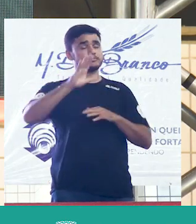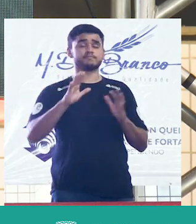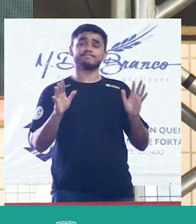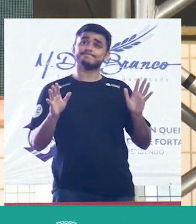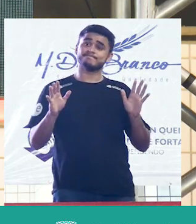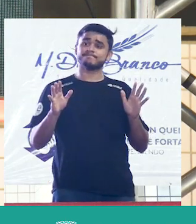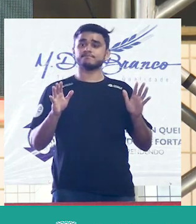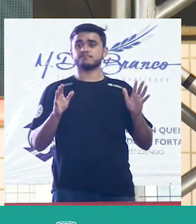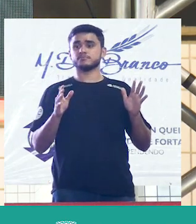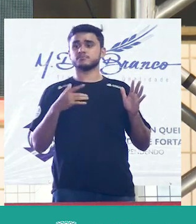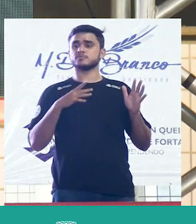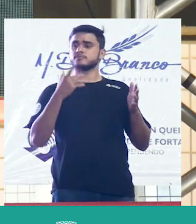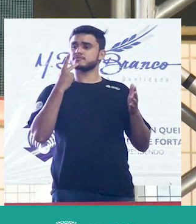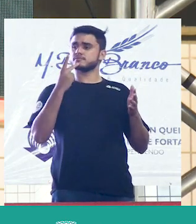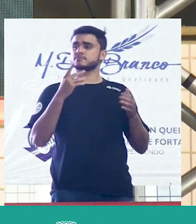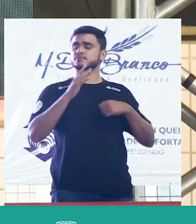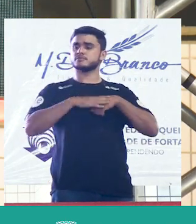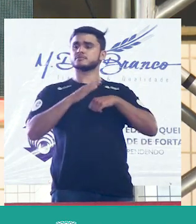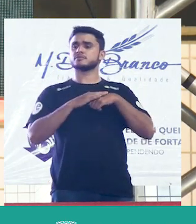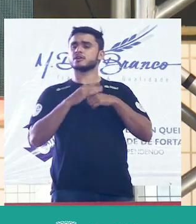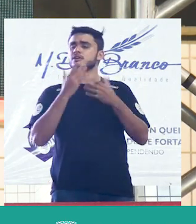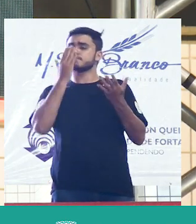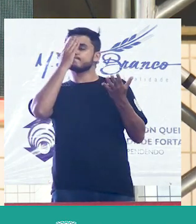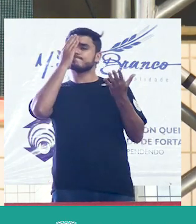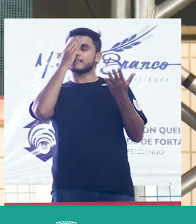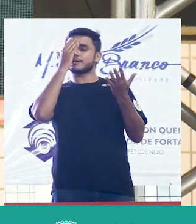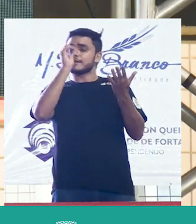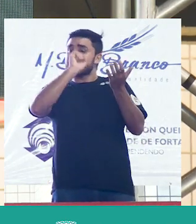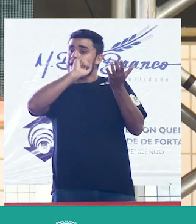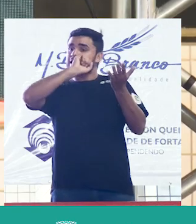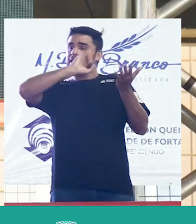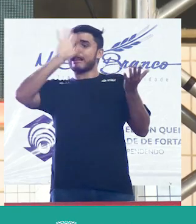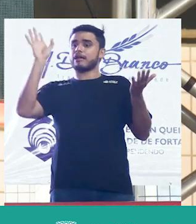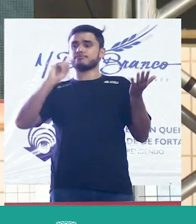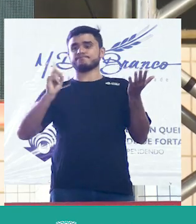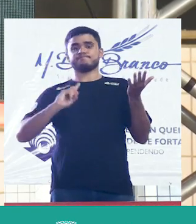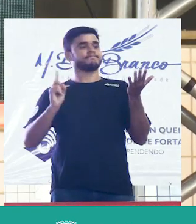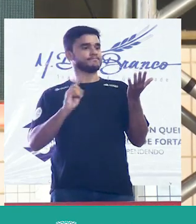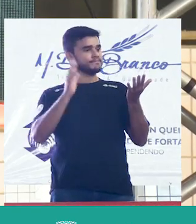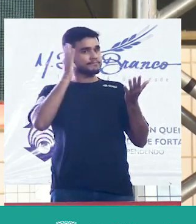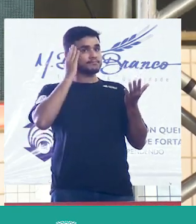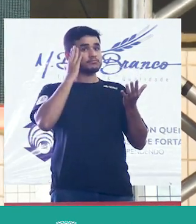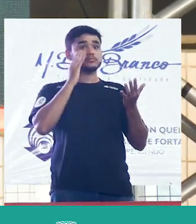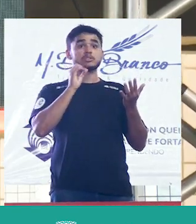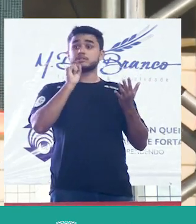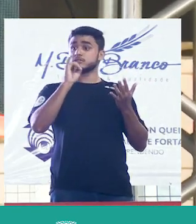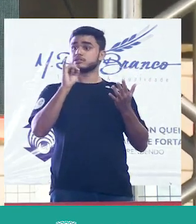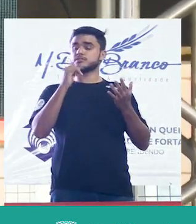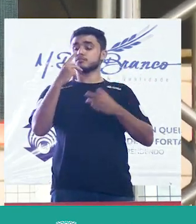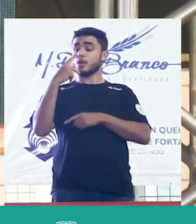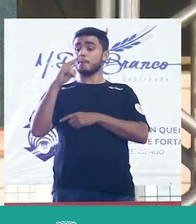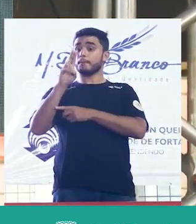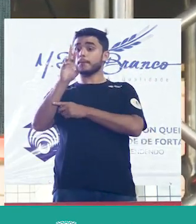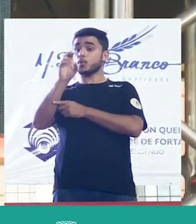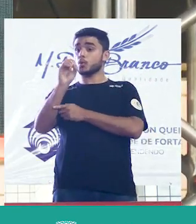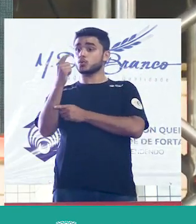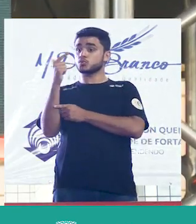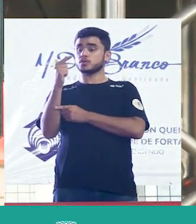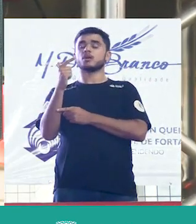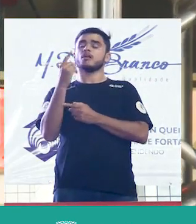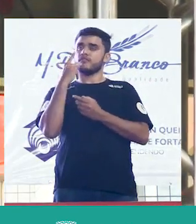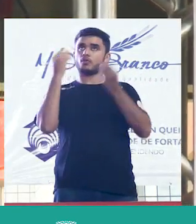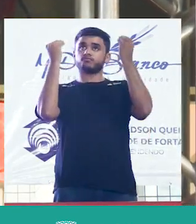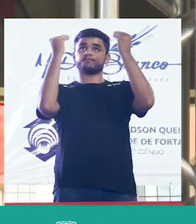é o que seja menos fácil de interpretar, porque quando o reagente não é puro, a questão